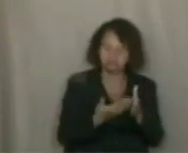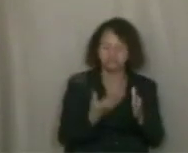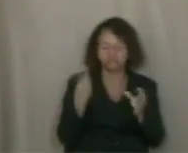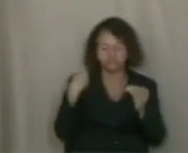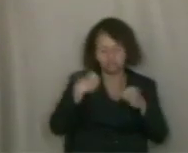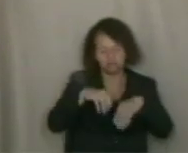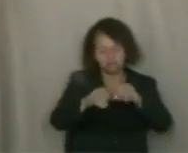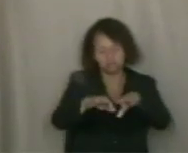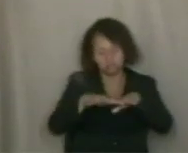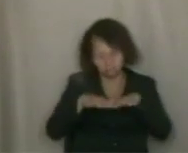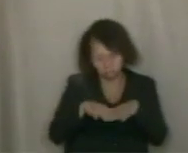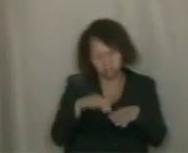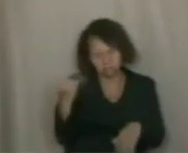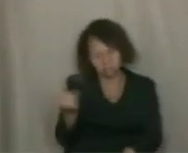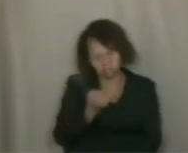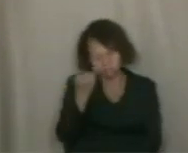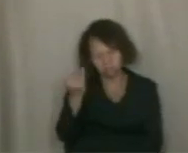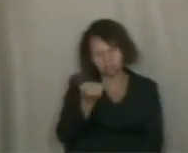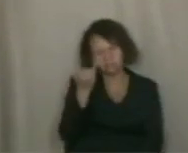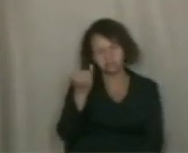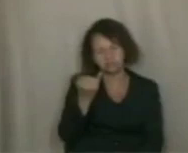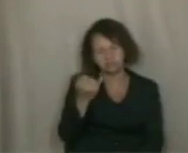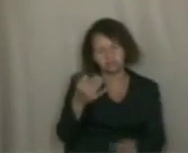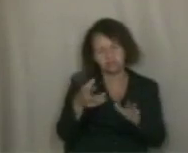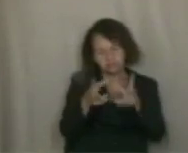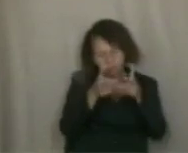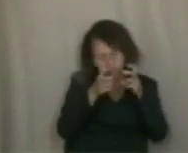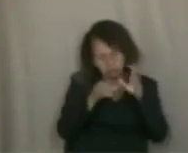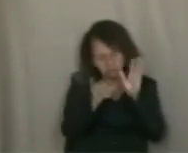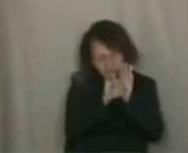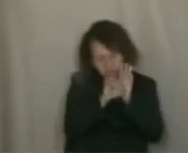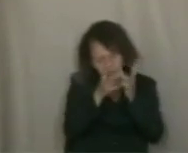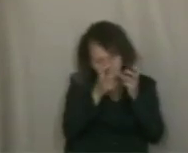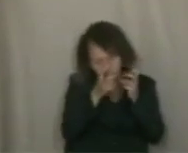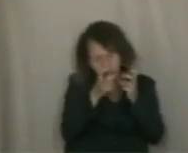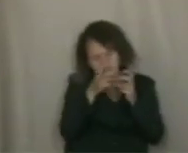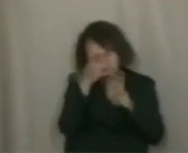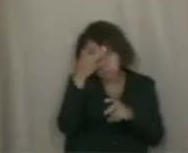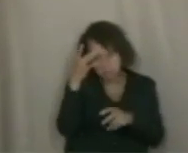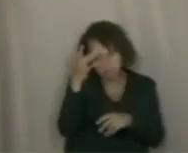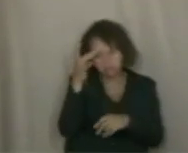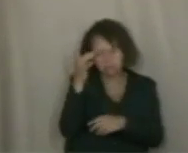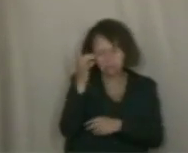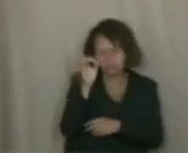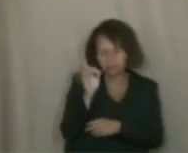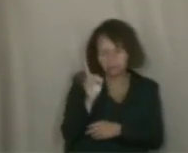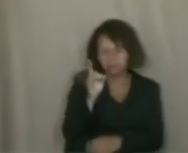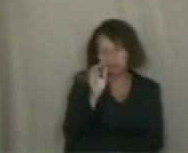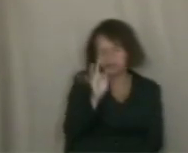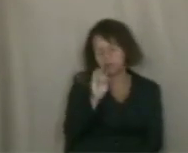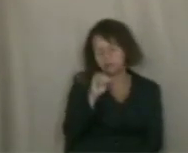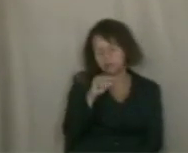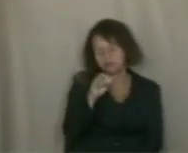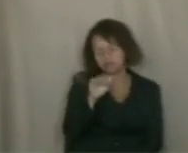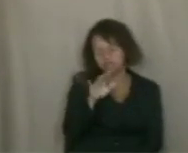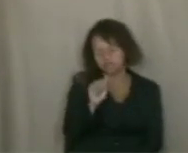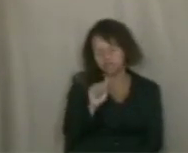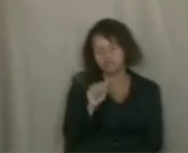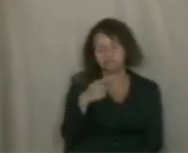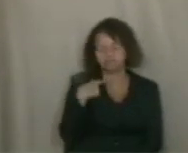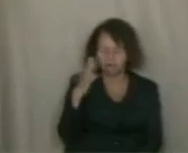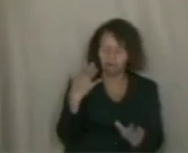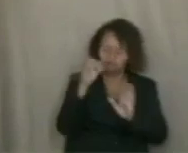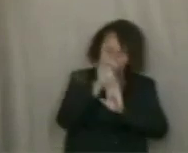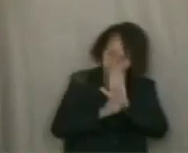aqui para essa plenária, a importância da identificação dessas pessoas, dos portadores, porque essas pessoas já têm algum direito constituídos em